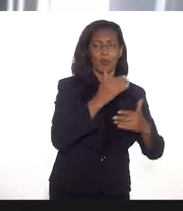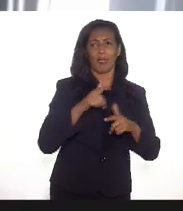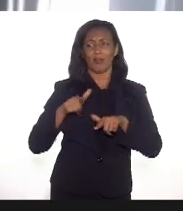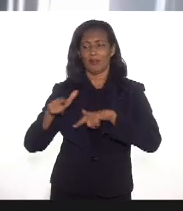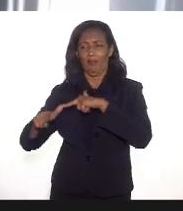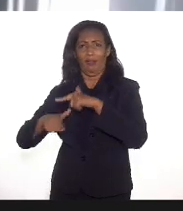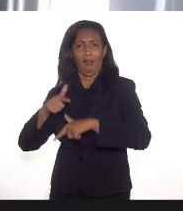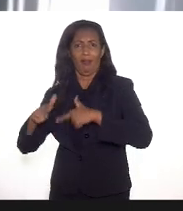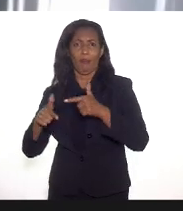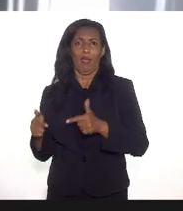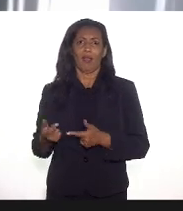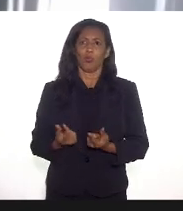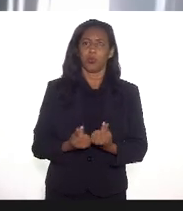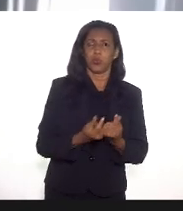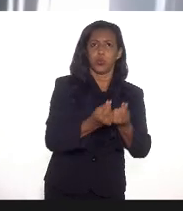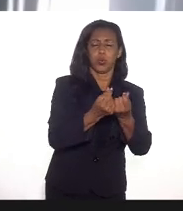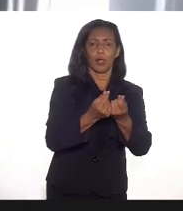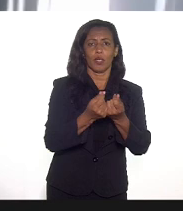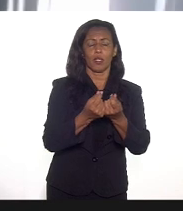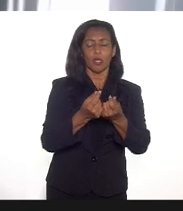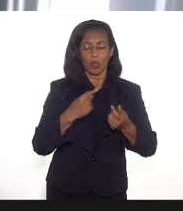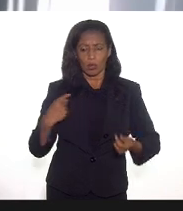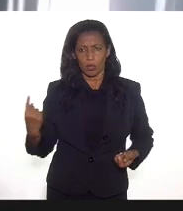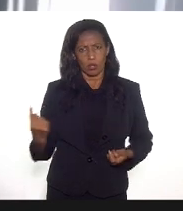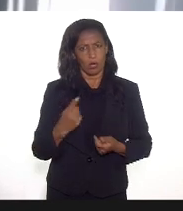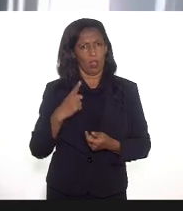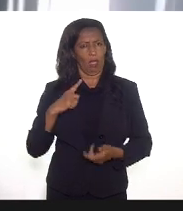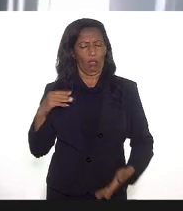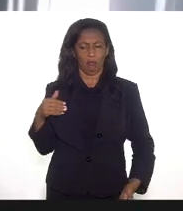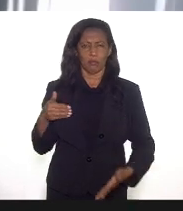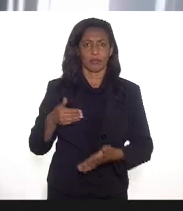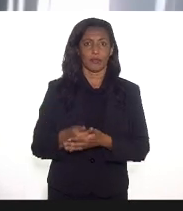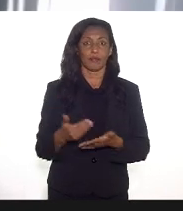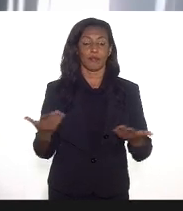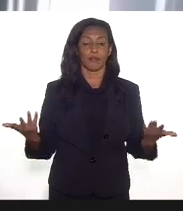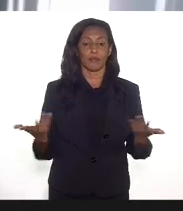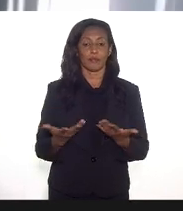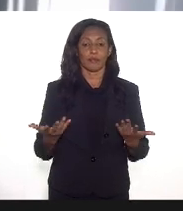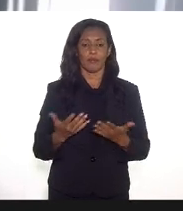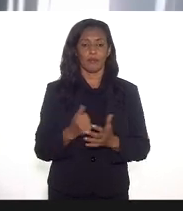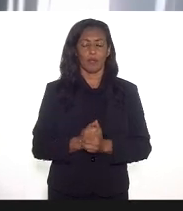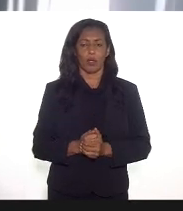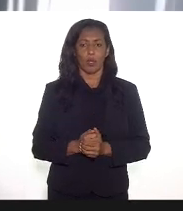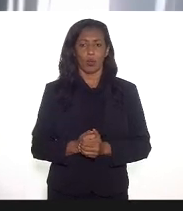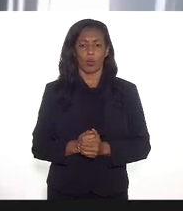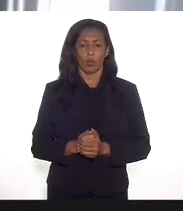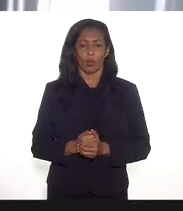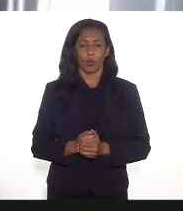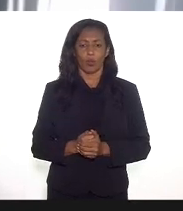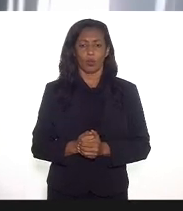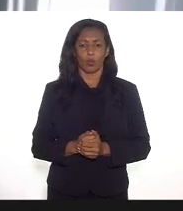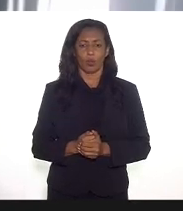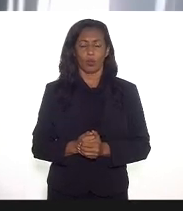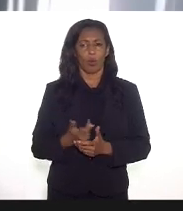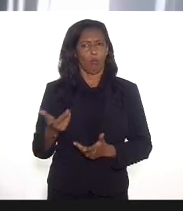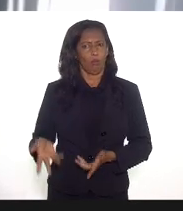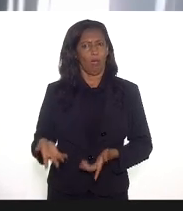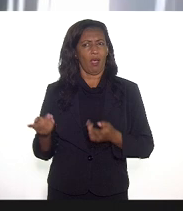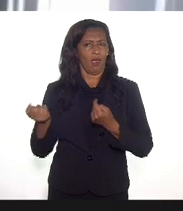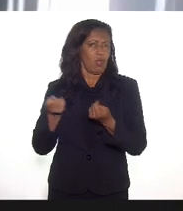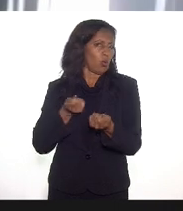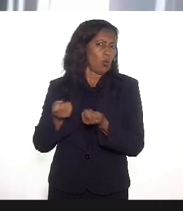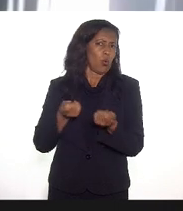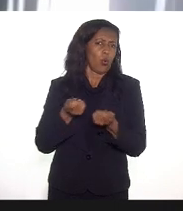renda. Nós temos, até hoje, um quadro de economia